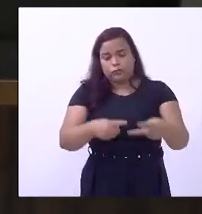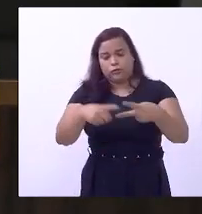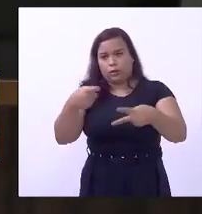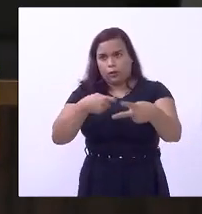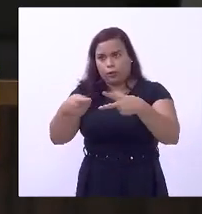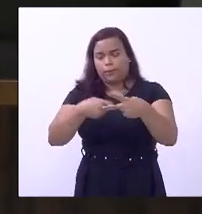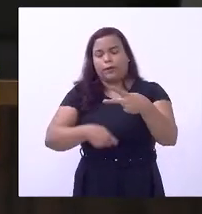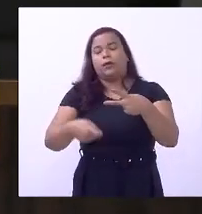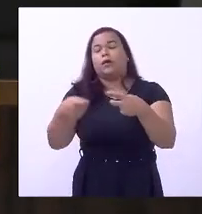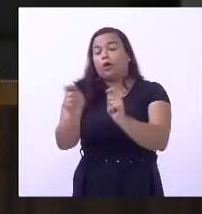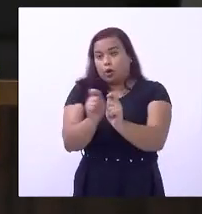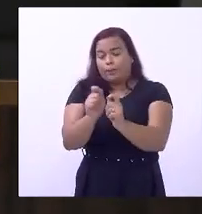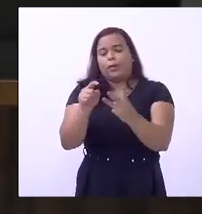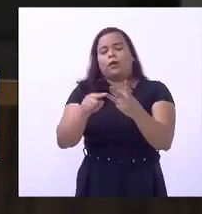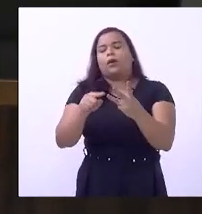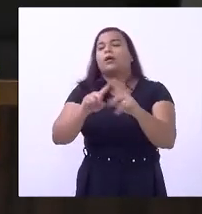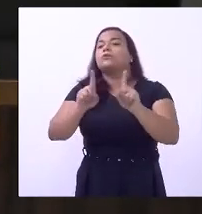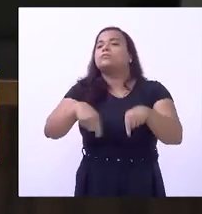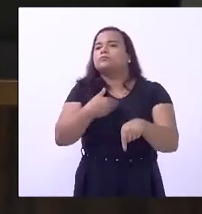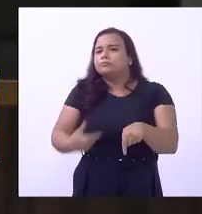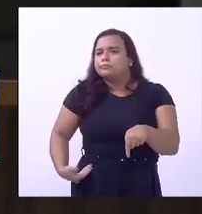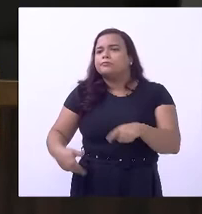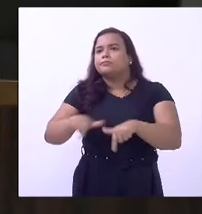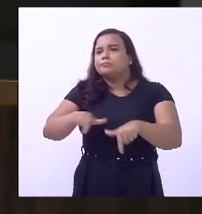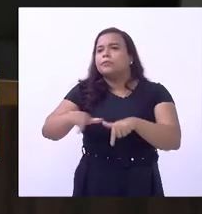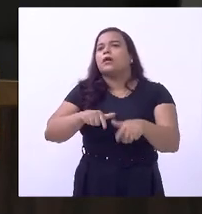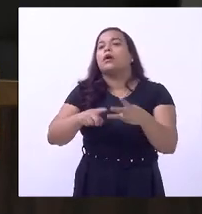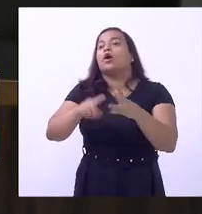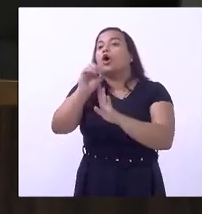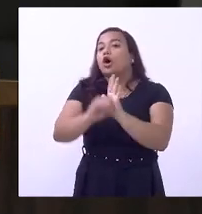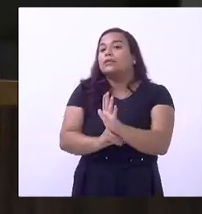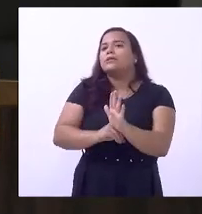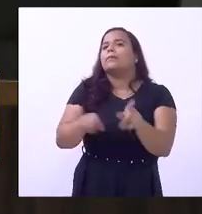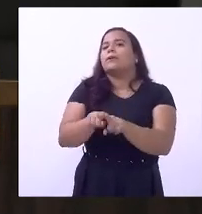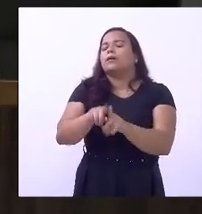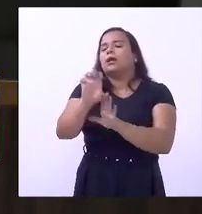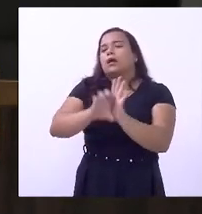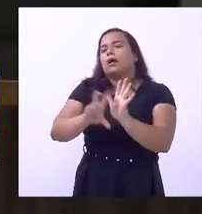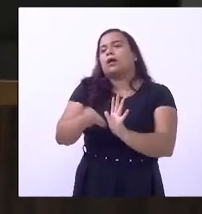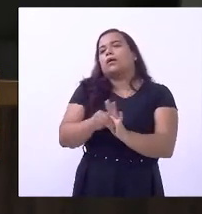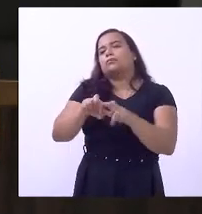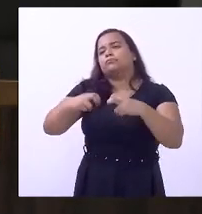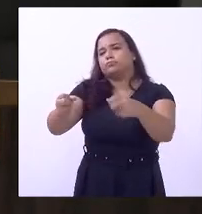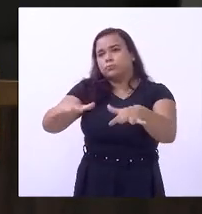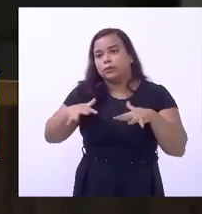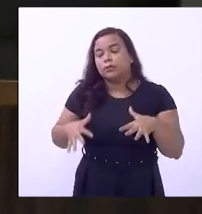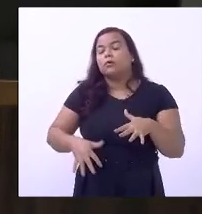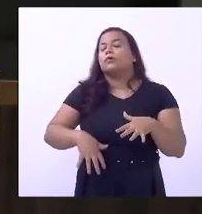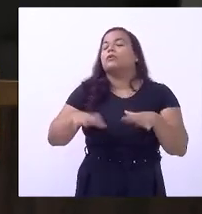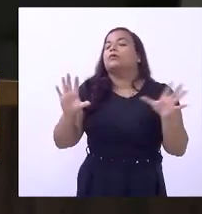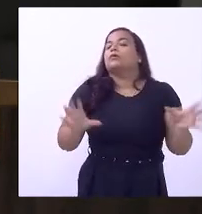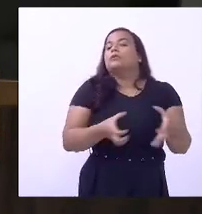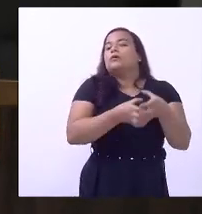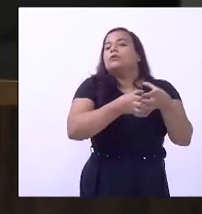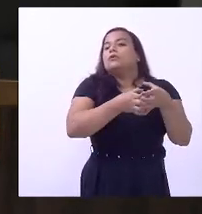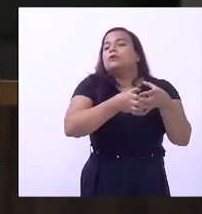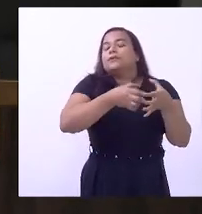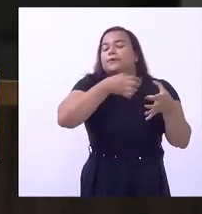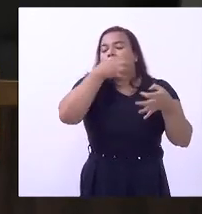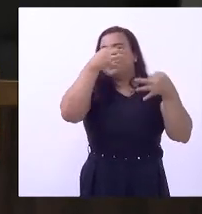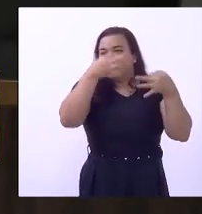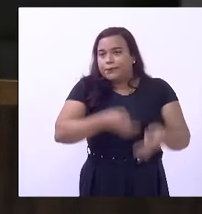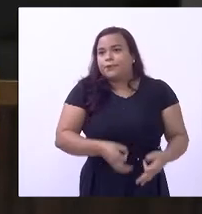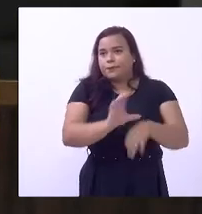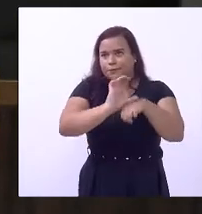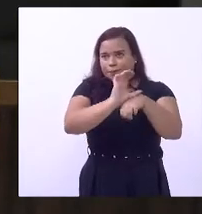Economia, Servidores Públicos e de Orçamento, às emendas de plenário. Para emitir parecer pela Comissão de Constituição e Justiça, deputado Márcio